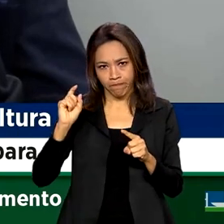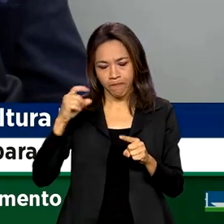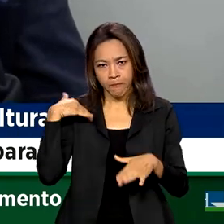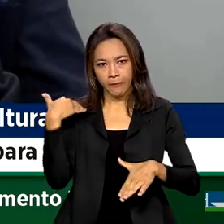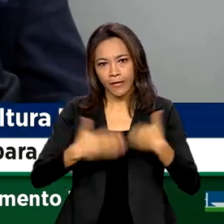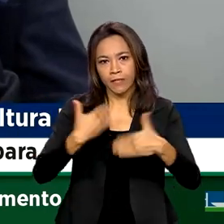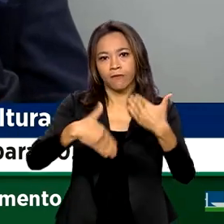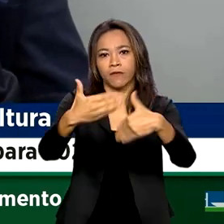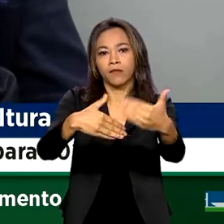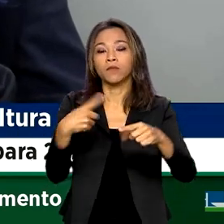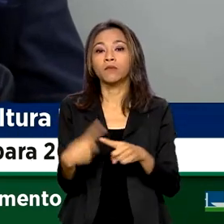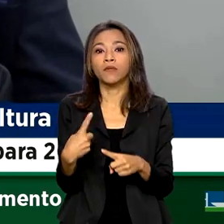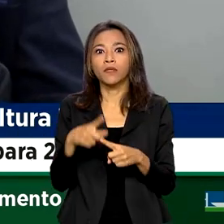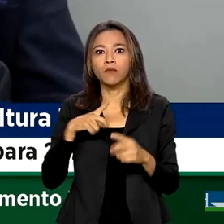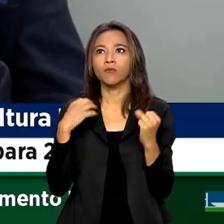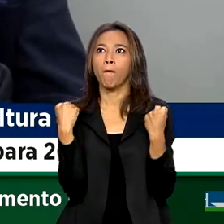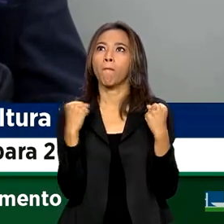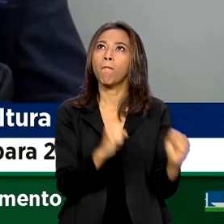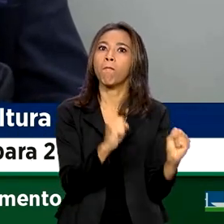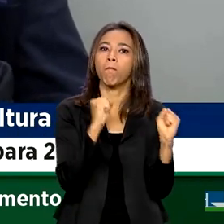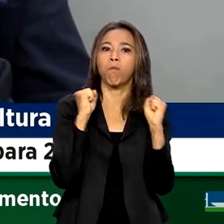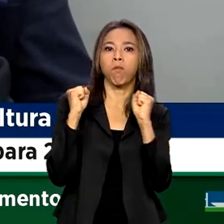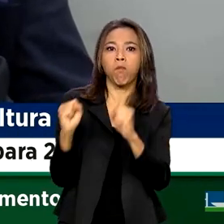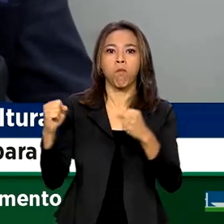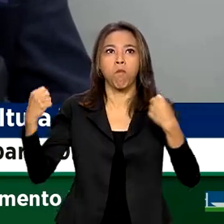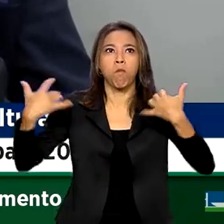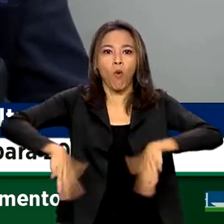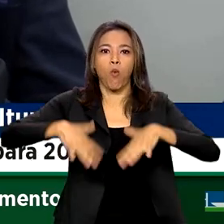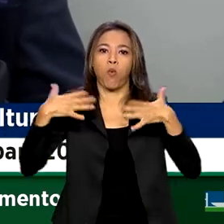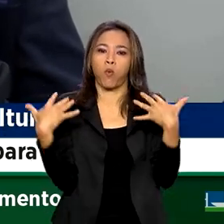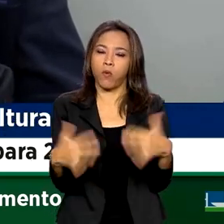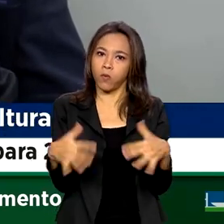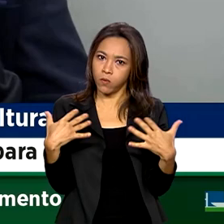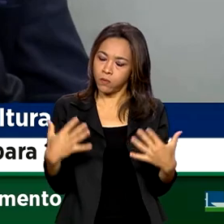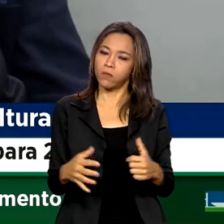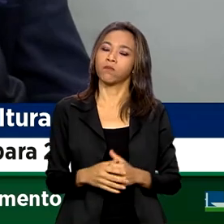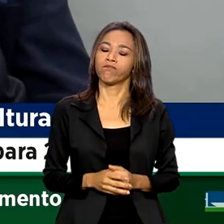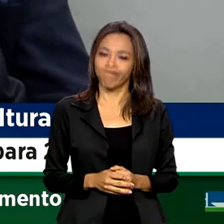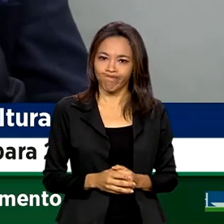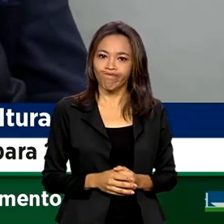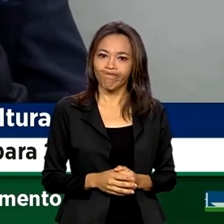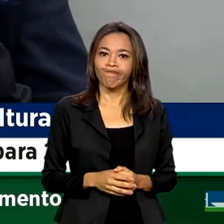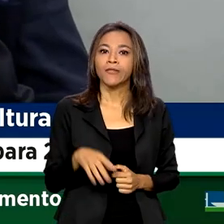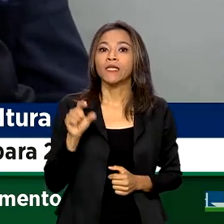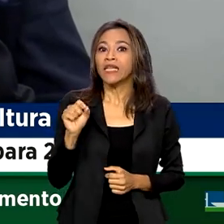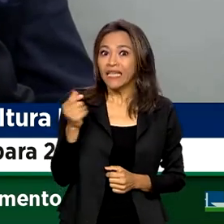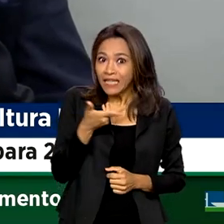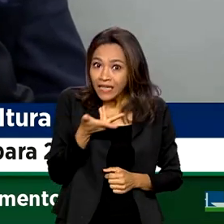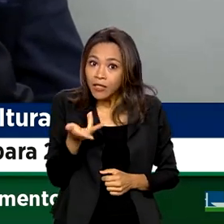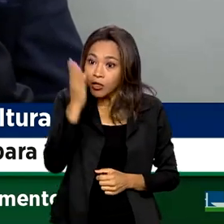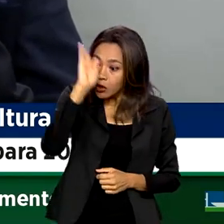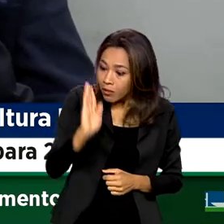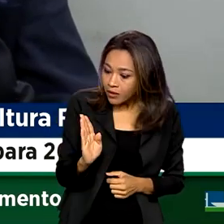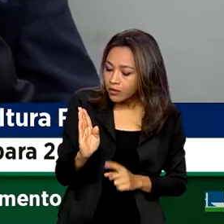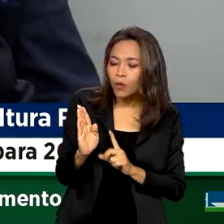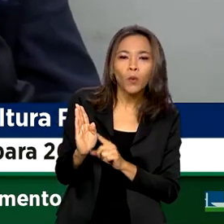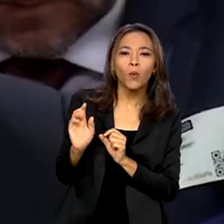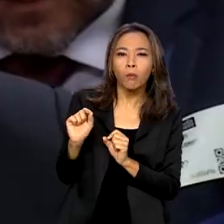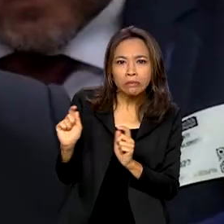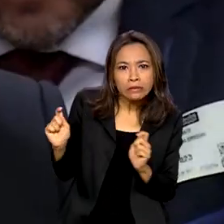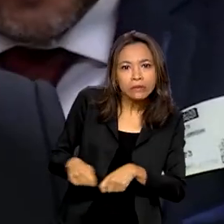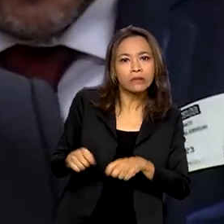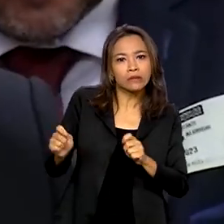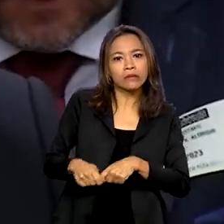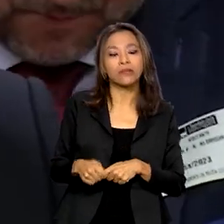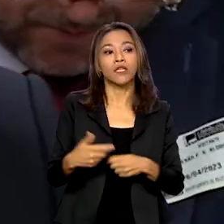nós temos uma potência e ainda aquém do que essa potência poderia ser. E